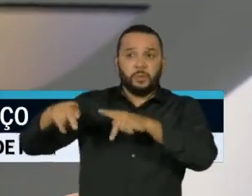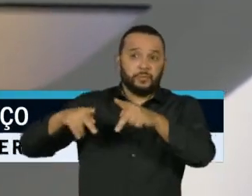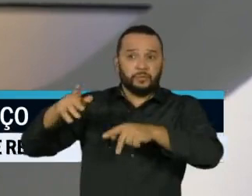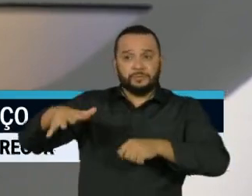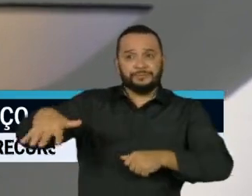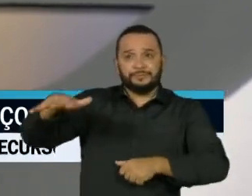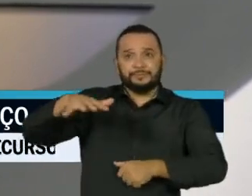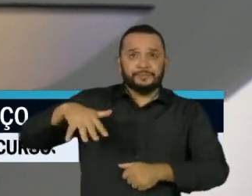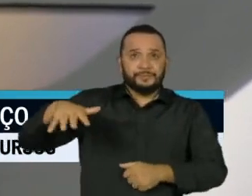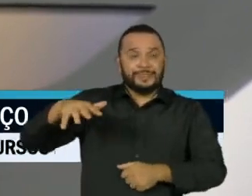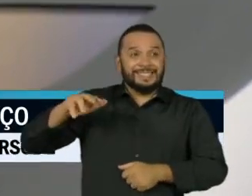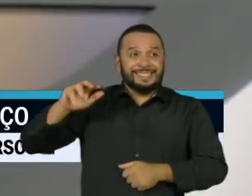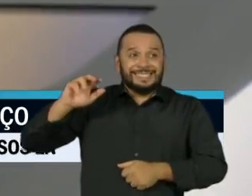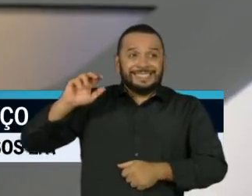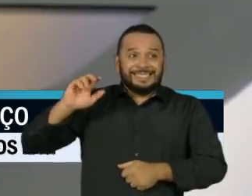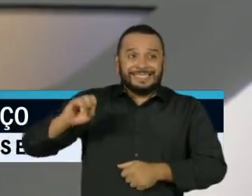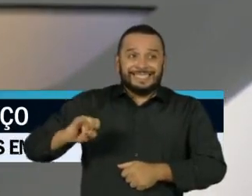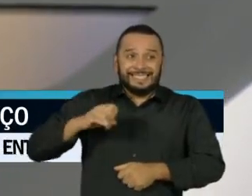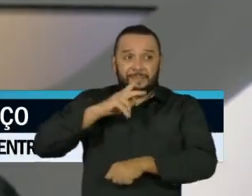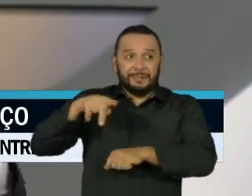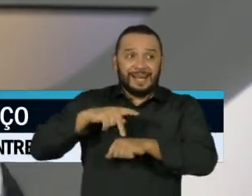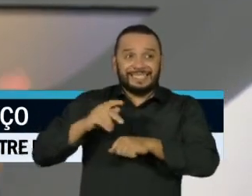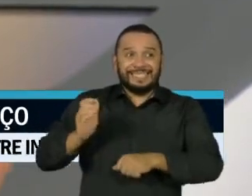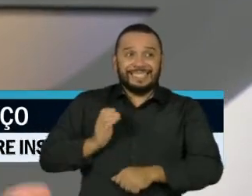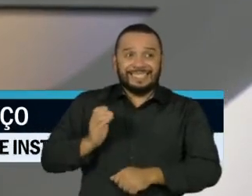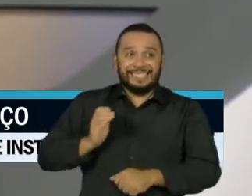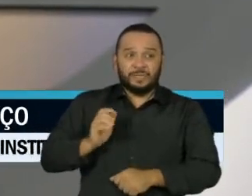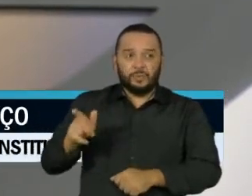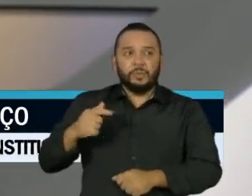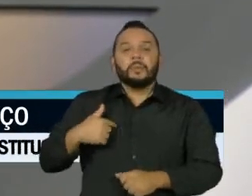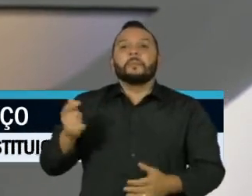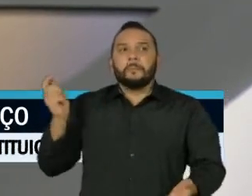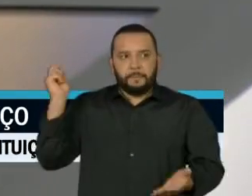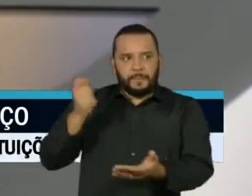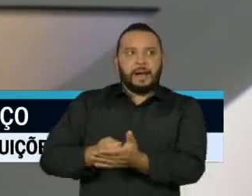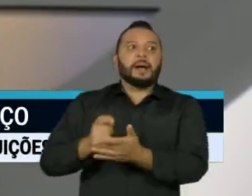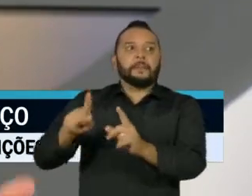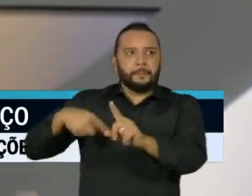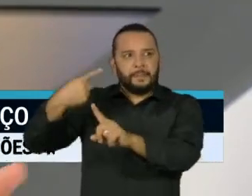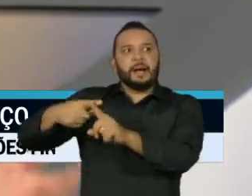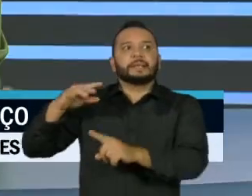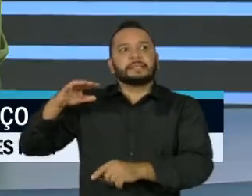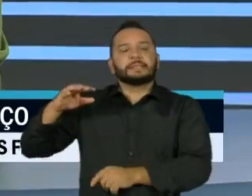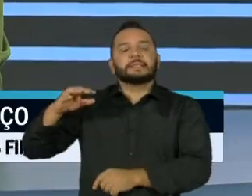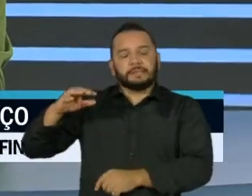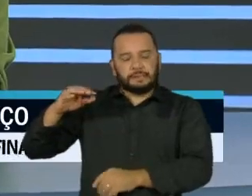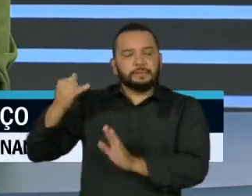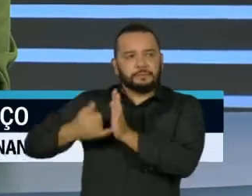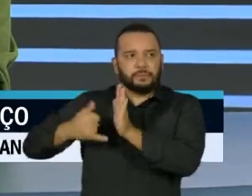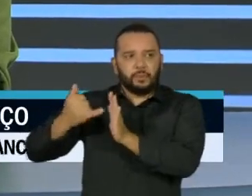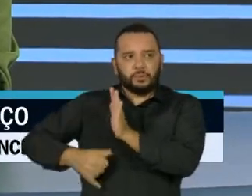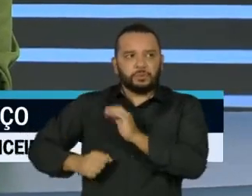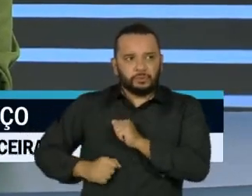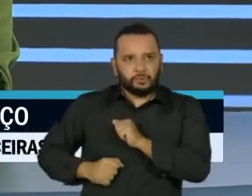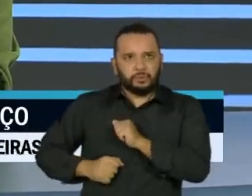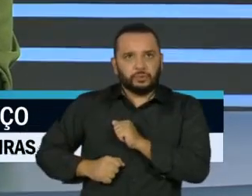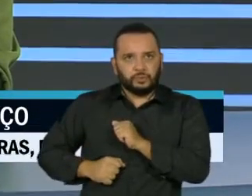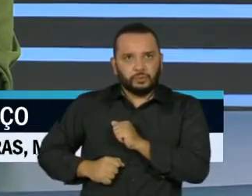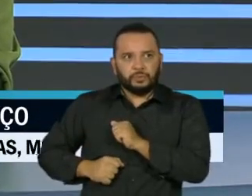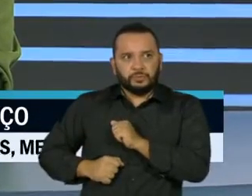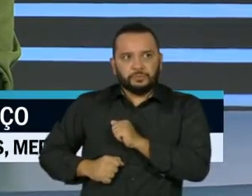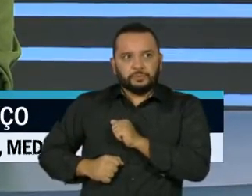vivesse em países desenvolvidos pagaria muito mais imposto que paga e essas e